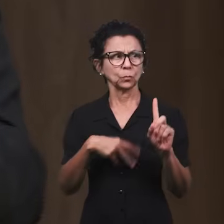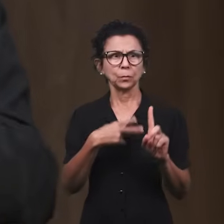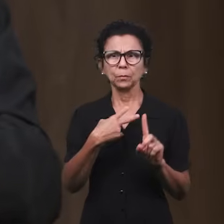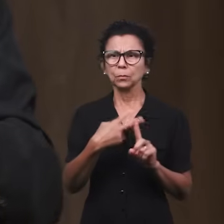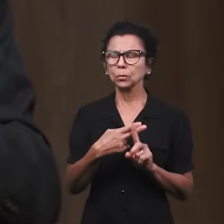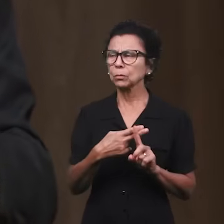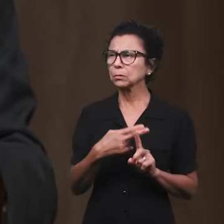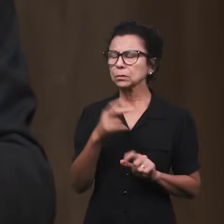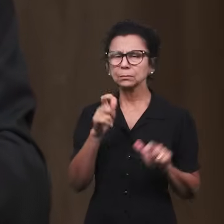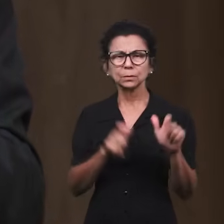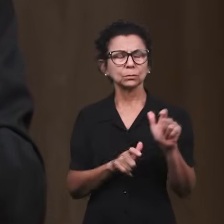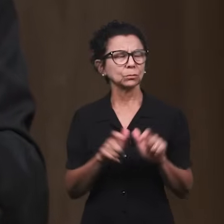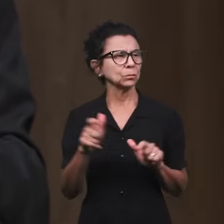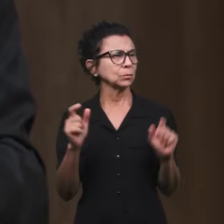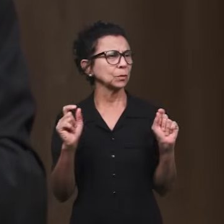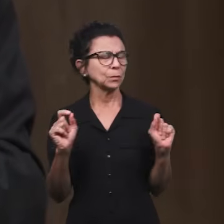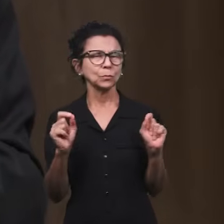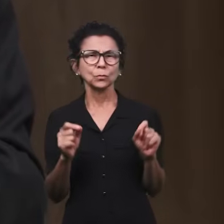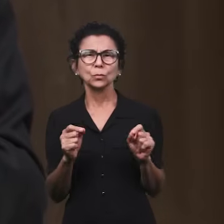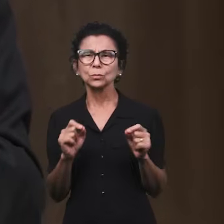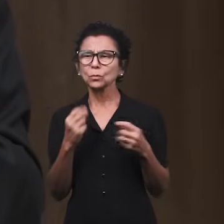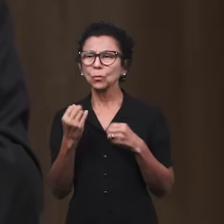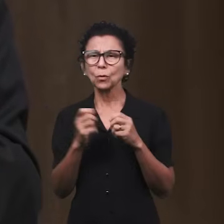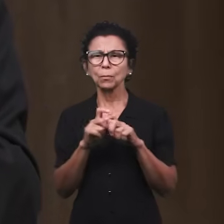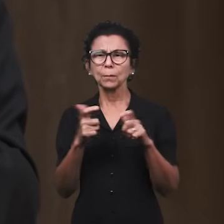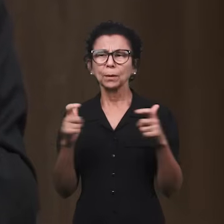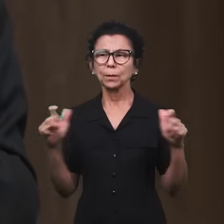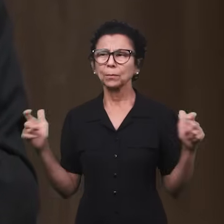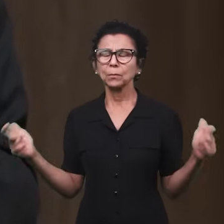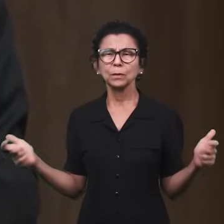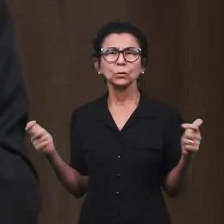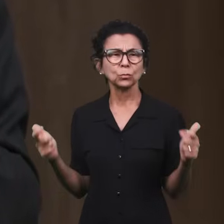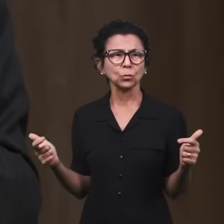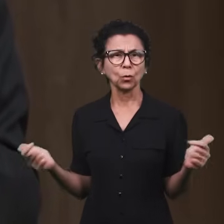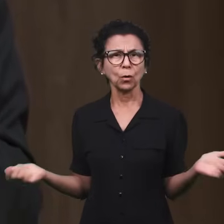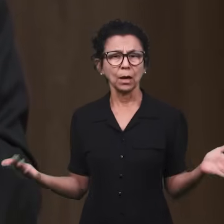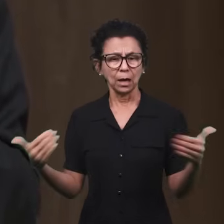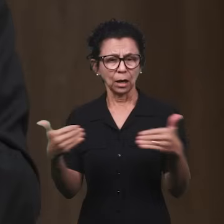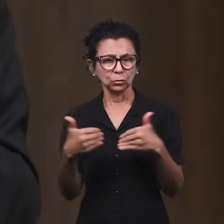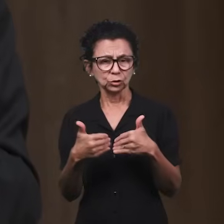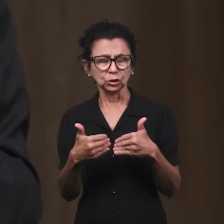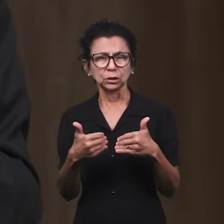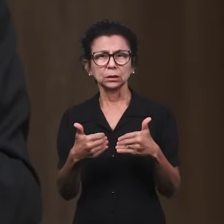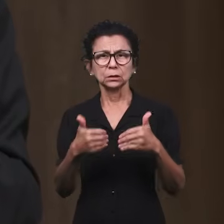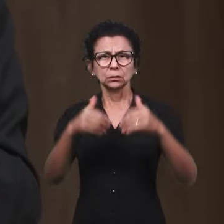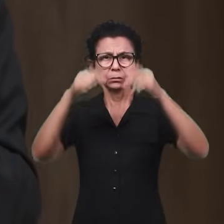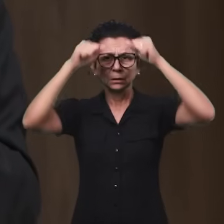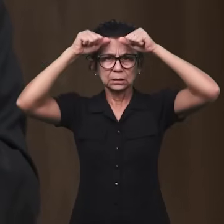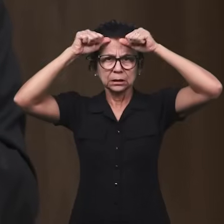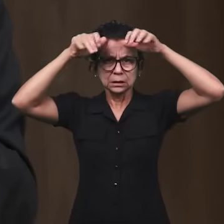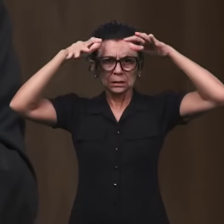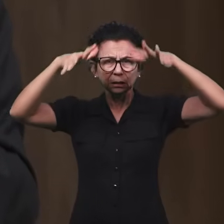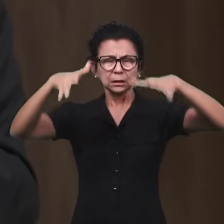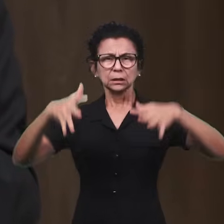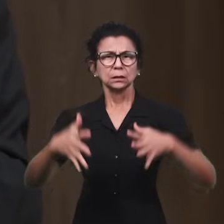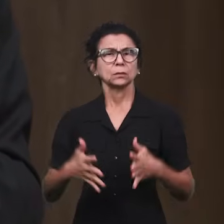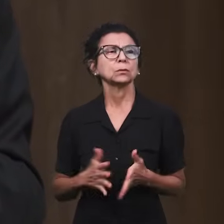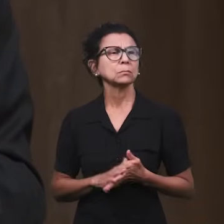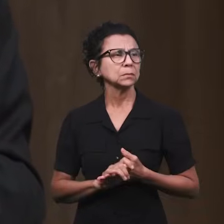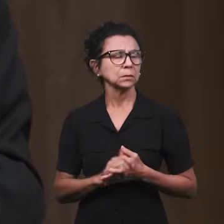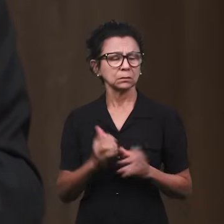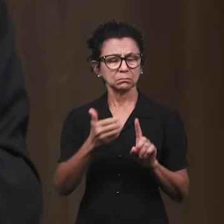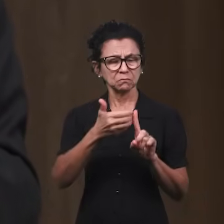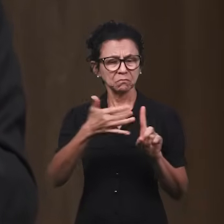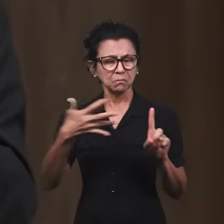uma coisa que está todo mundo assim, mas por que tanto? Por que tanto? Nós não estamos dizendo, e eu vou repetir, nós não estamos dizendo